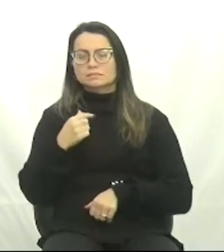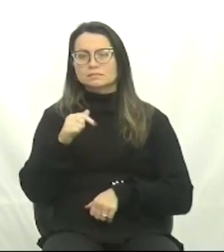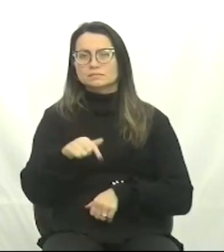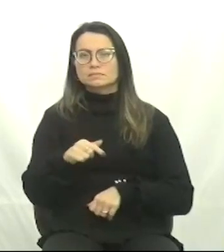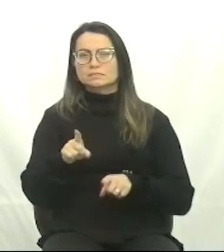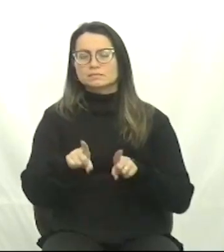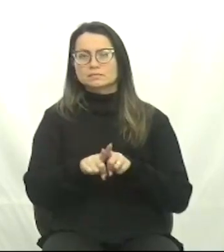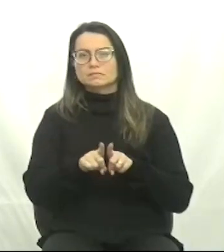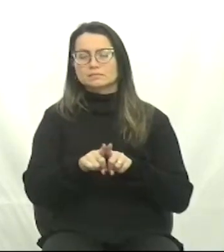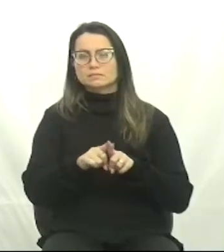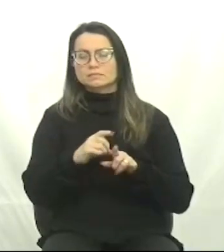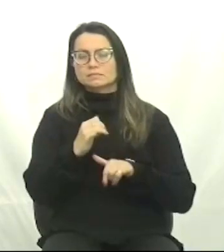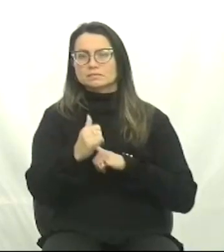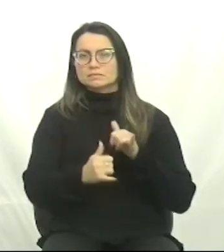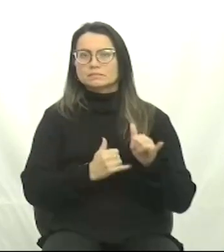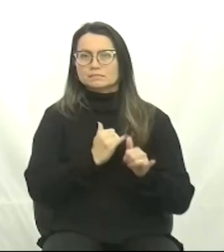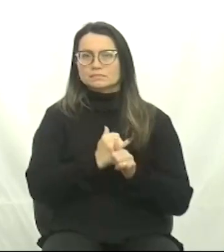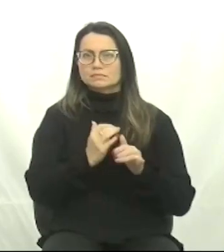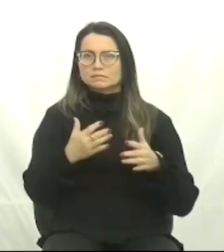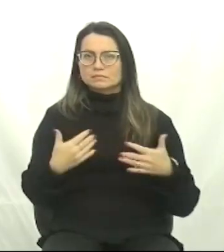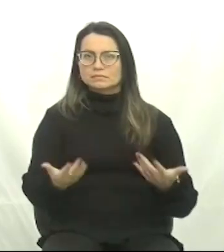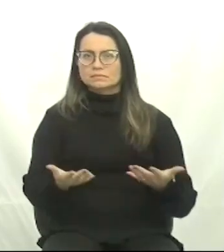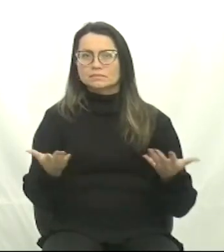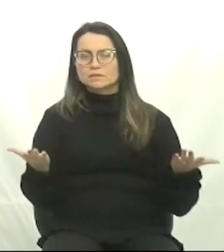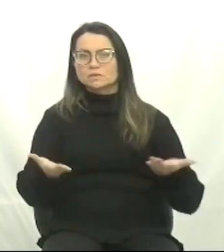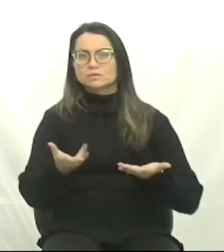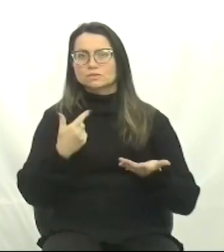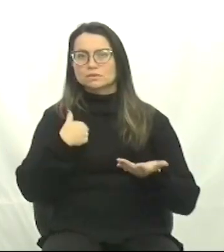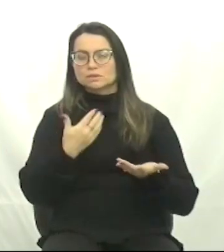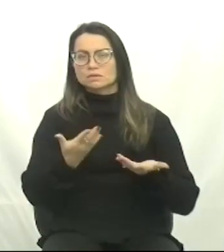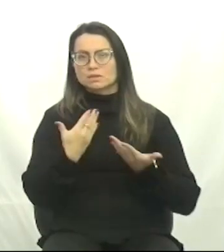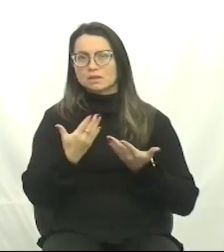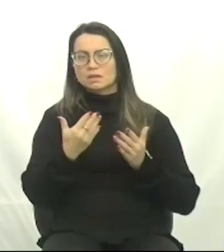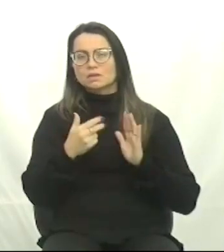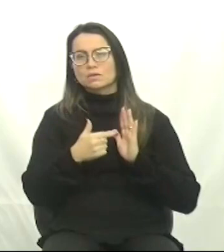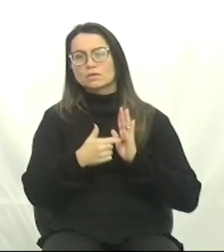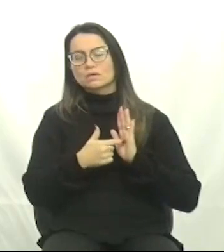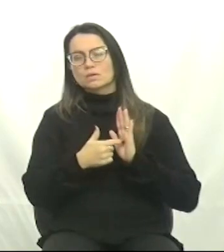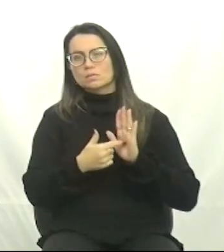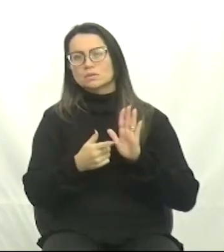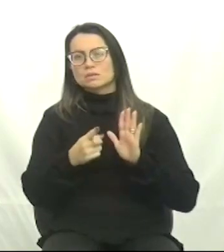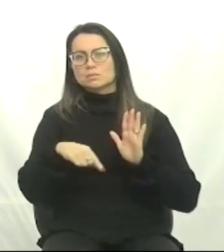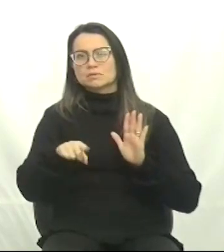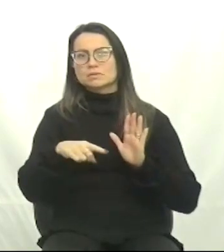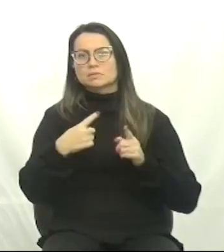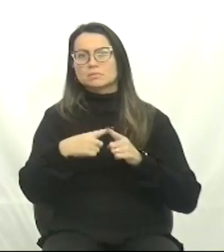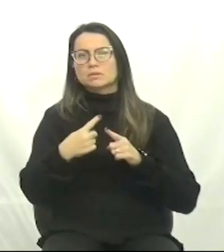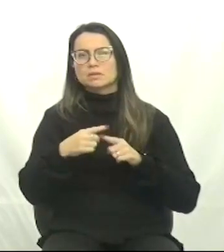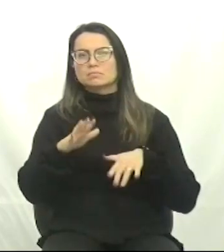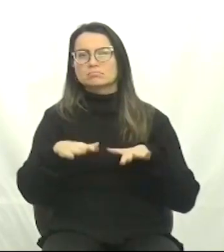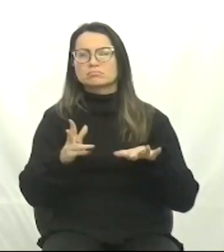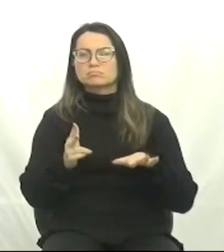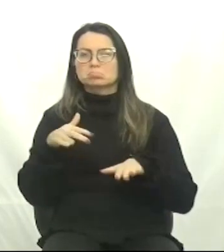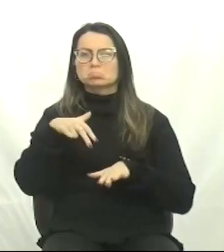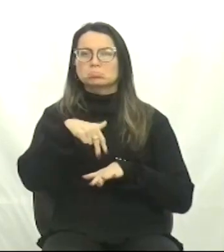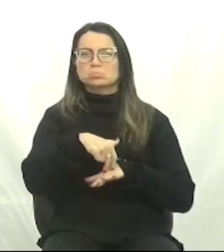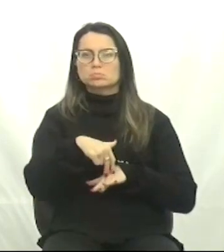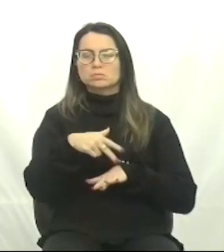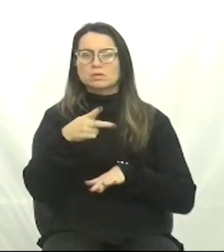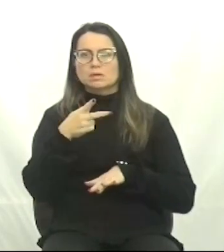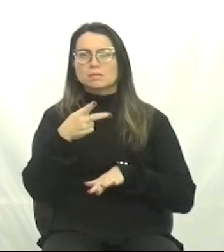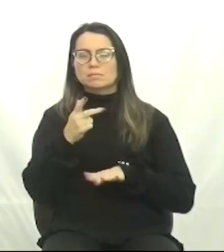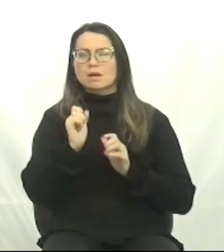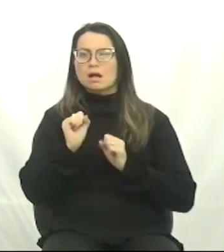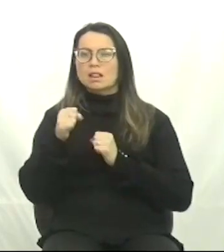presencial e virtualmente. Hoje quero fazer um registro nessa tribuna, porque algumas vezes subimos aqui para fazer essa